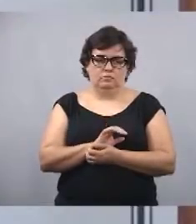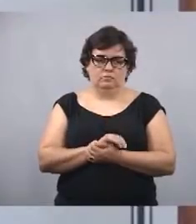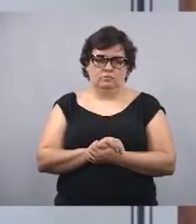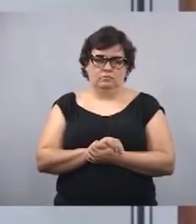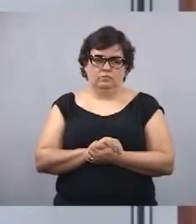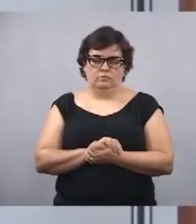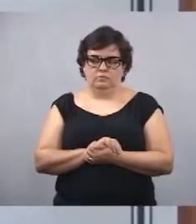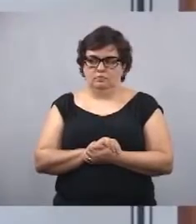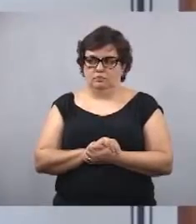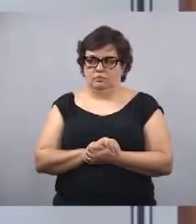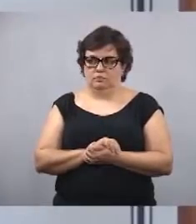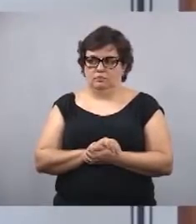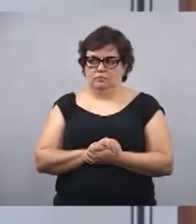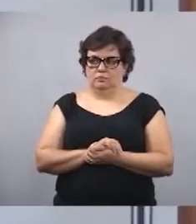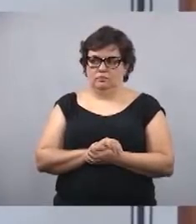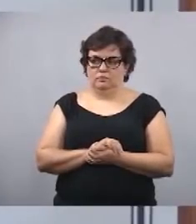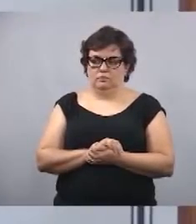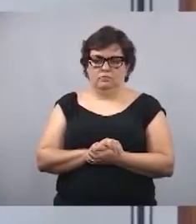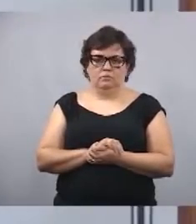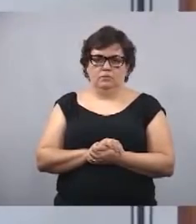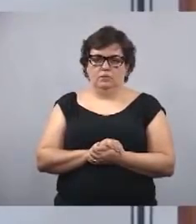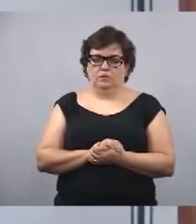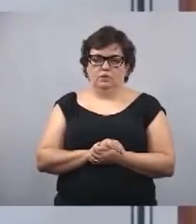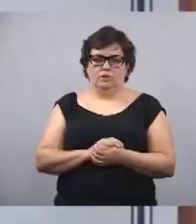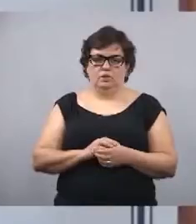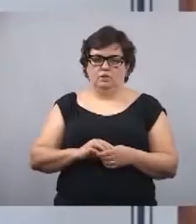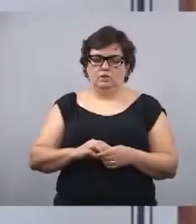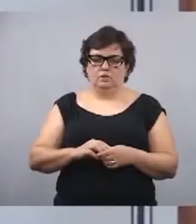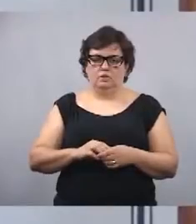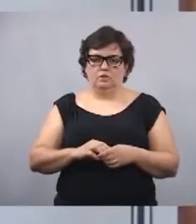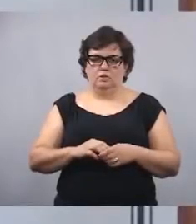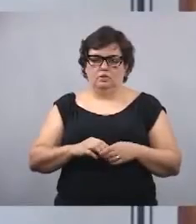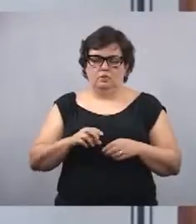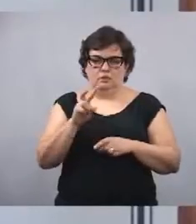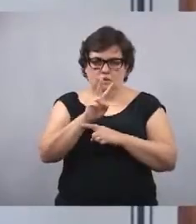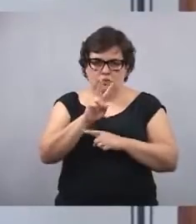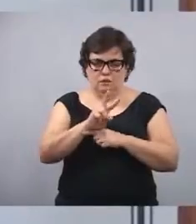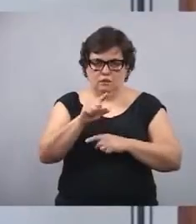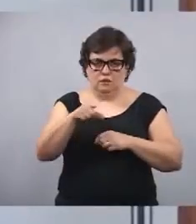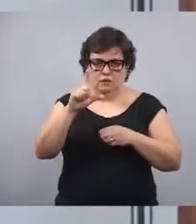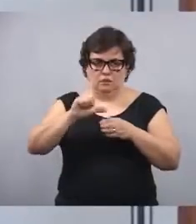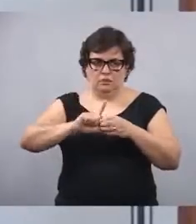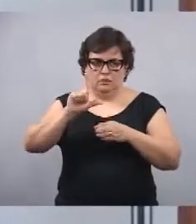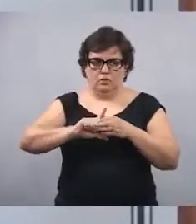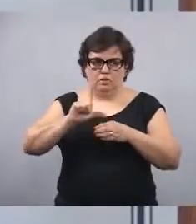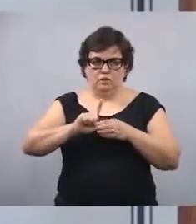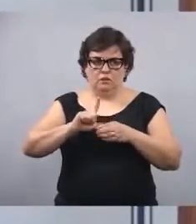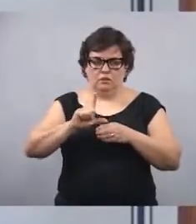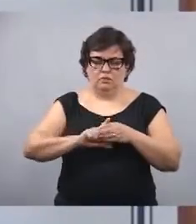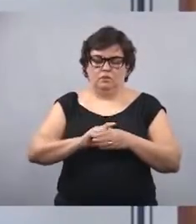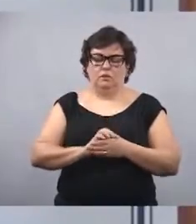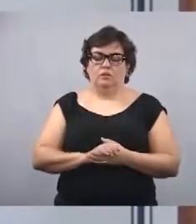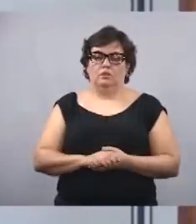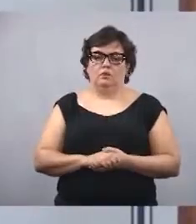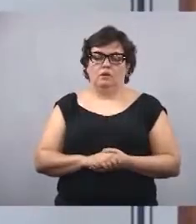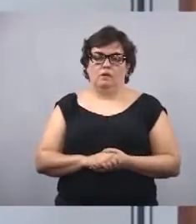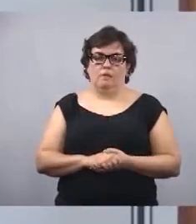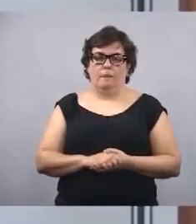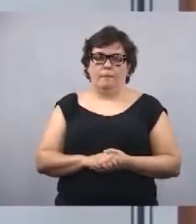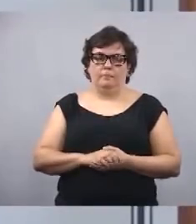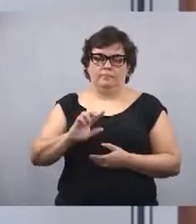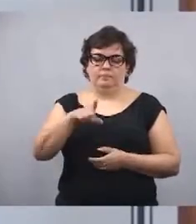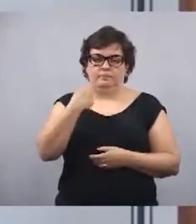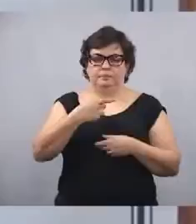dela sozinha gerenciar o lixo. Não há condições, já se mostrou no decorrer do tempo. Nós temos